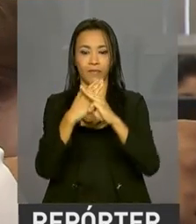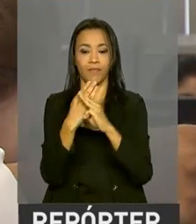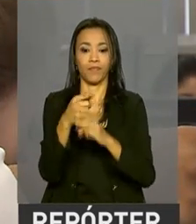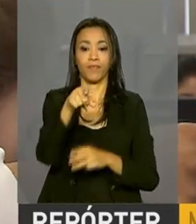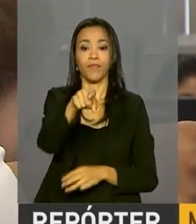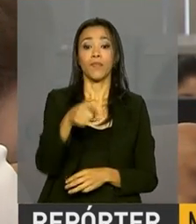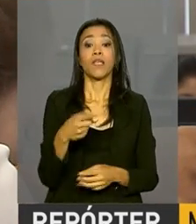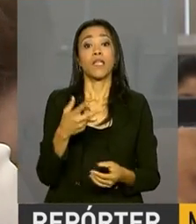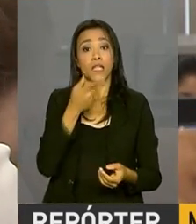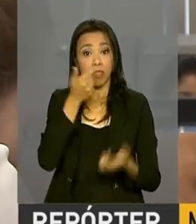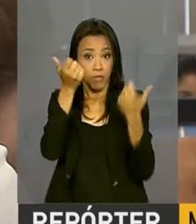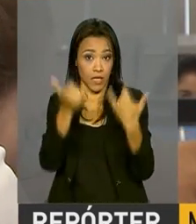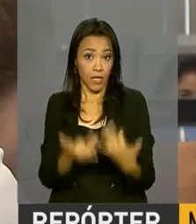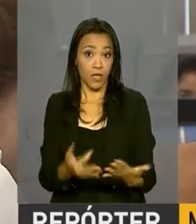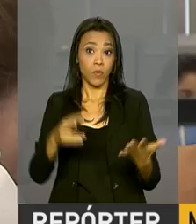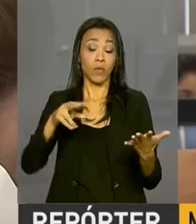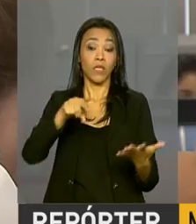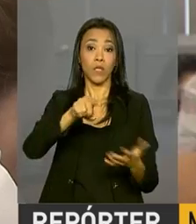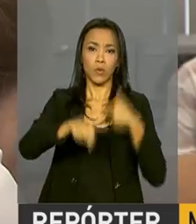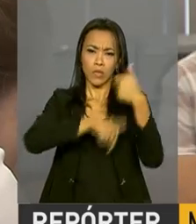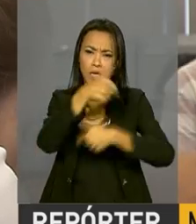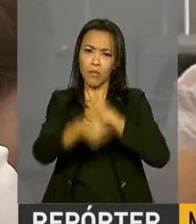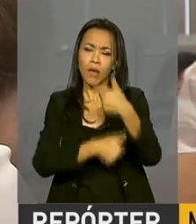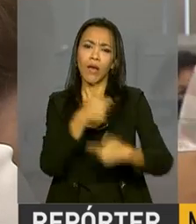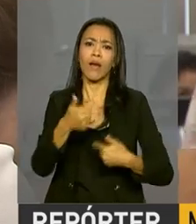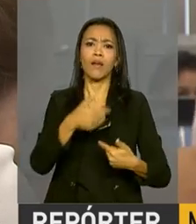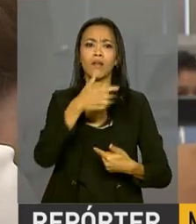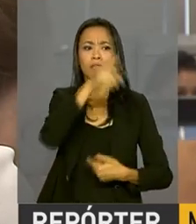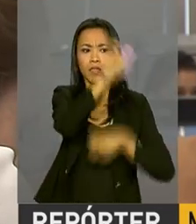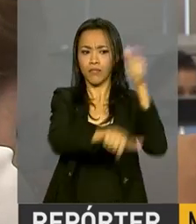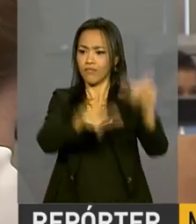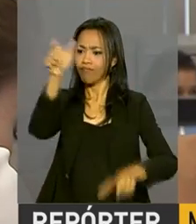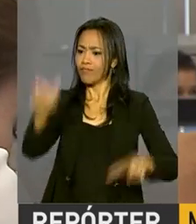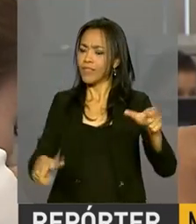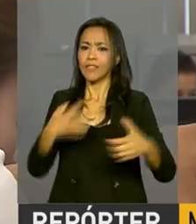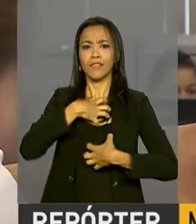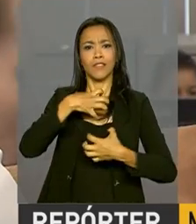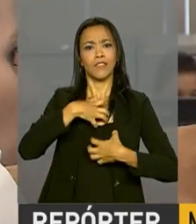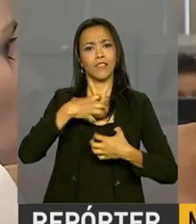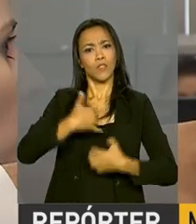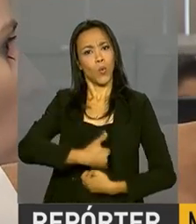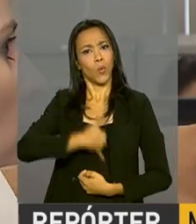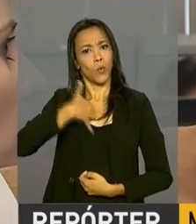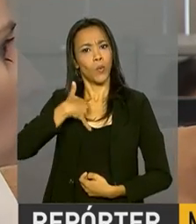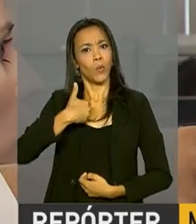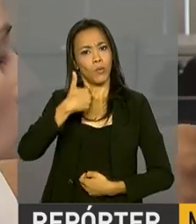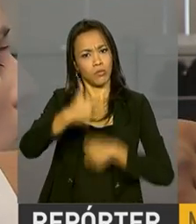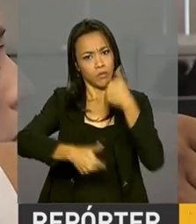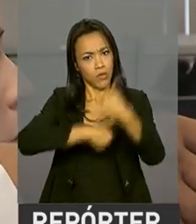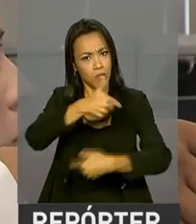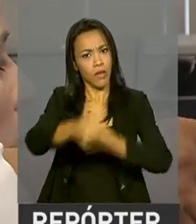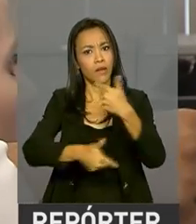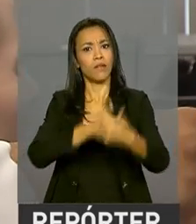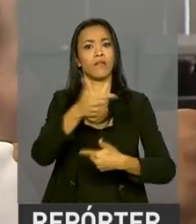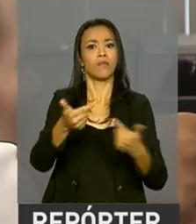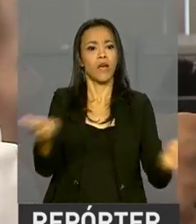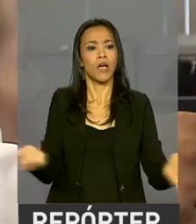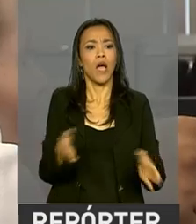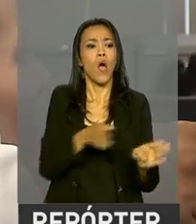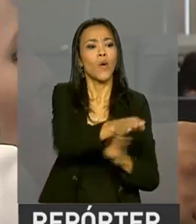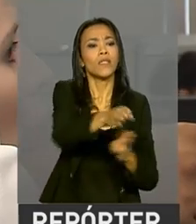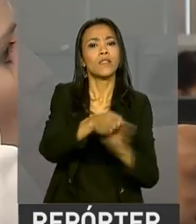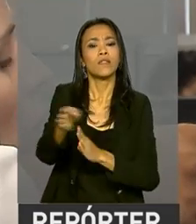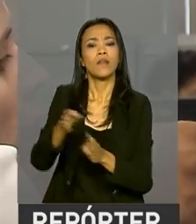desse trabalho PR caixa e para os empregados é de grande orgulho os empregados estão muito orgulhosos de poder